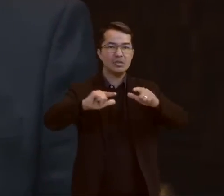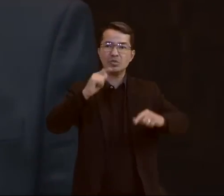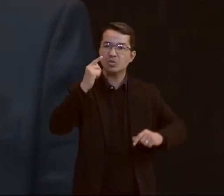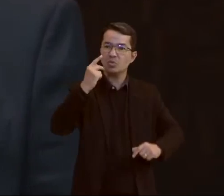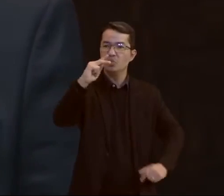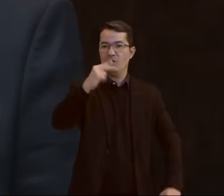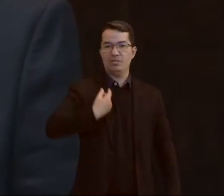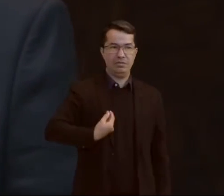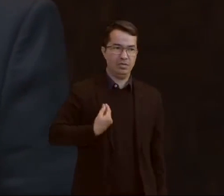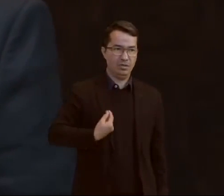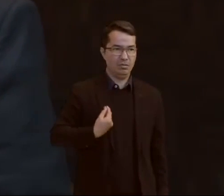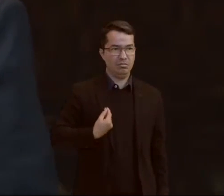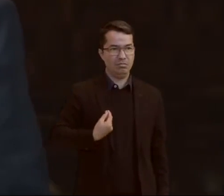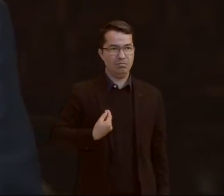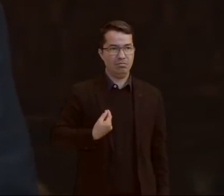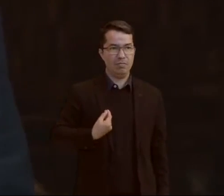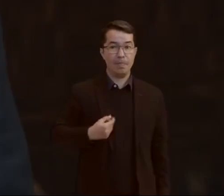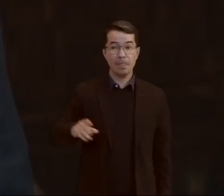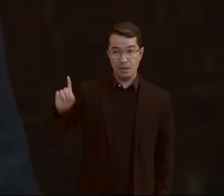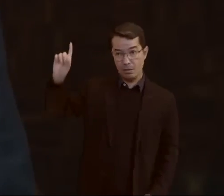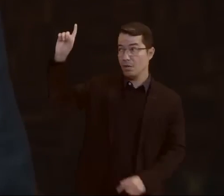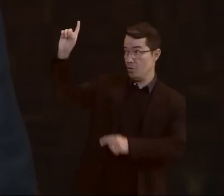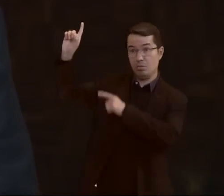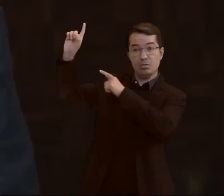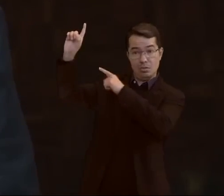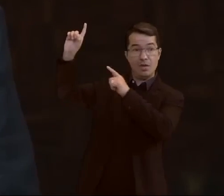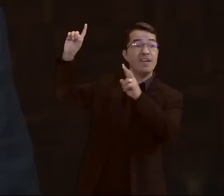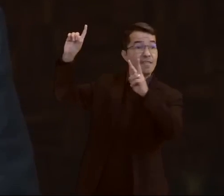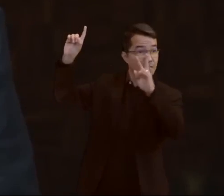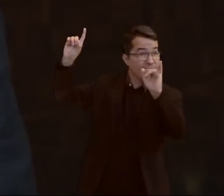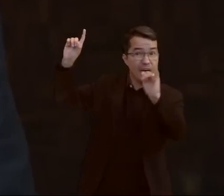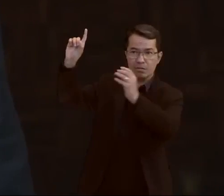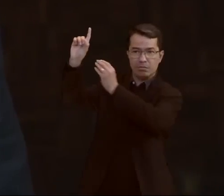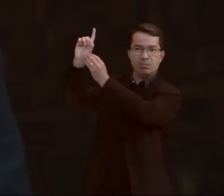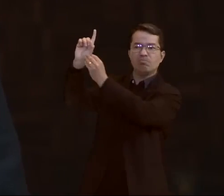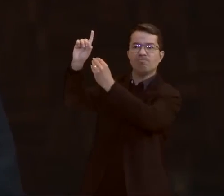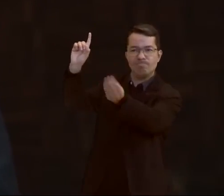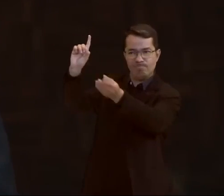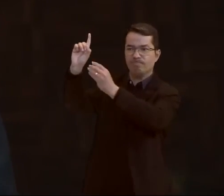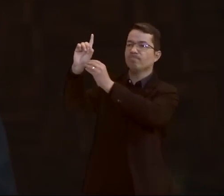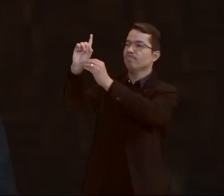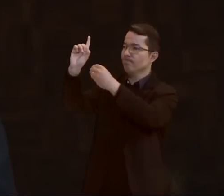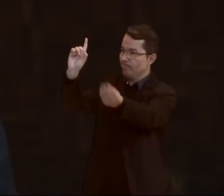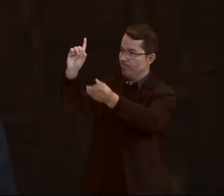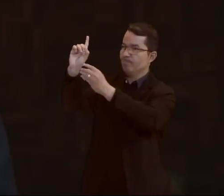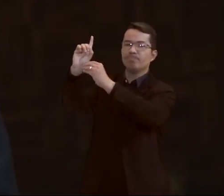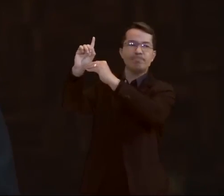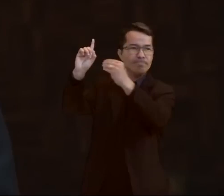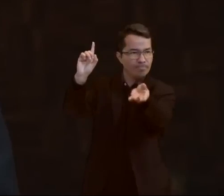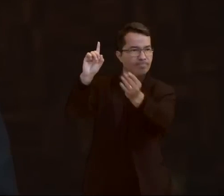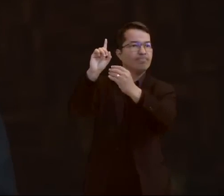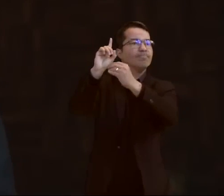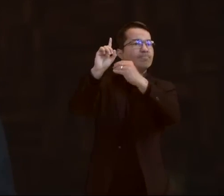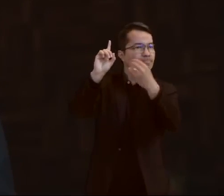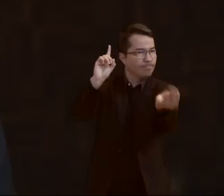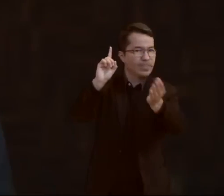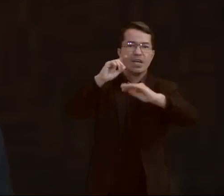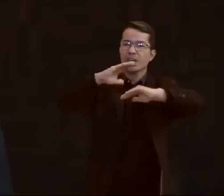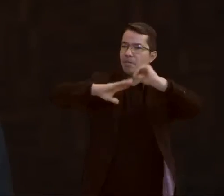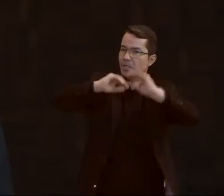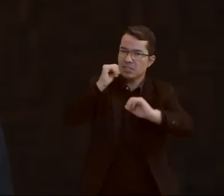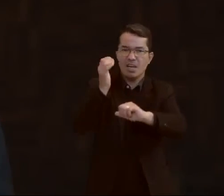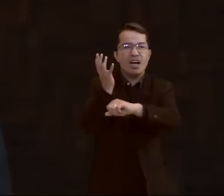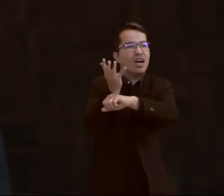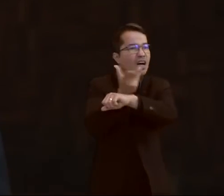fazer a parte dele. Os milagres são por conta de Deus. Se for